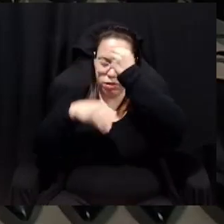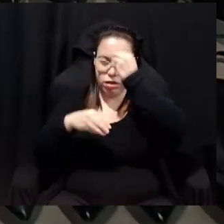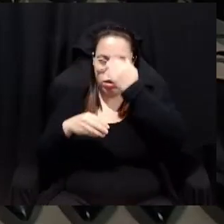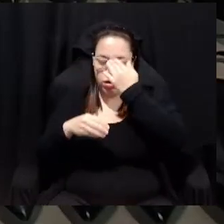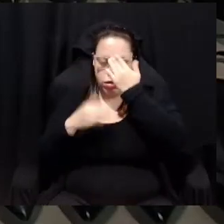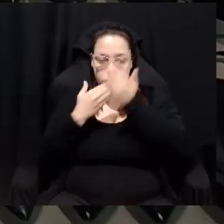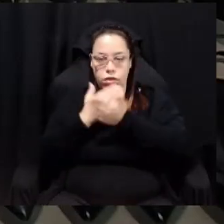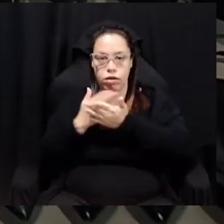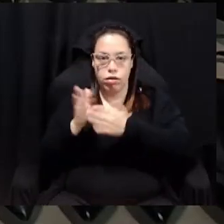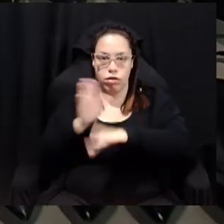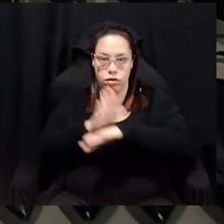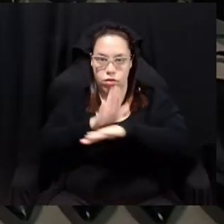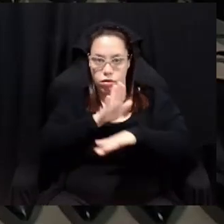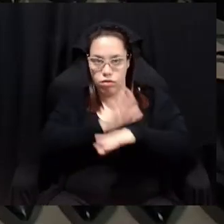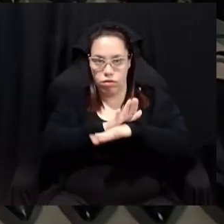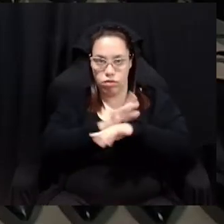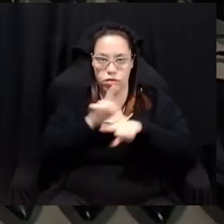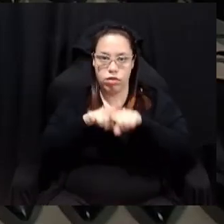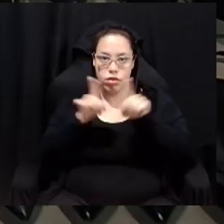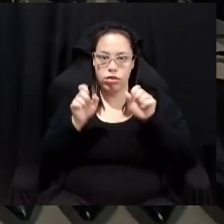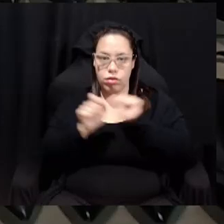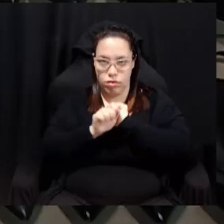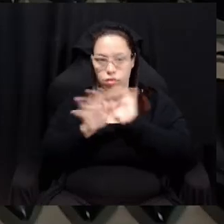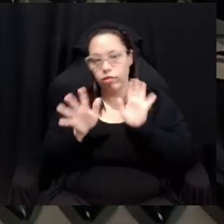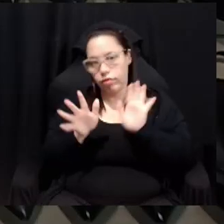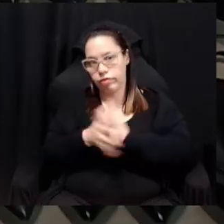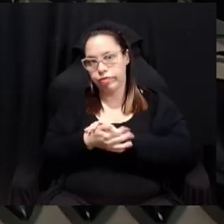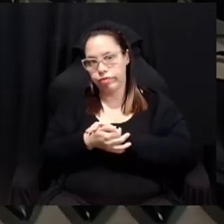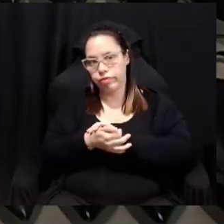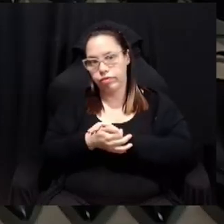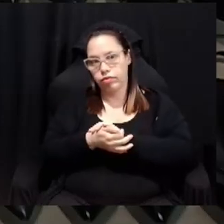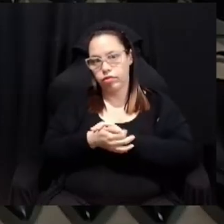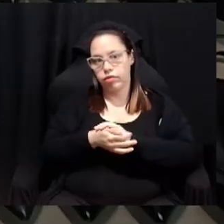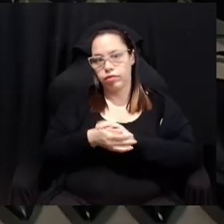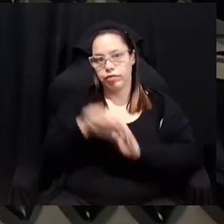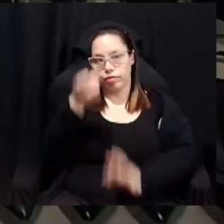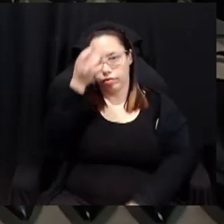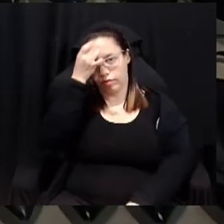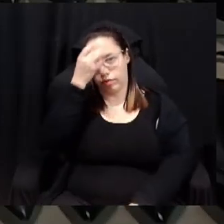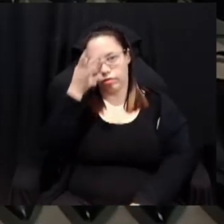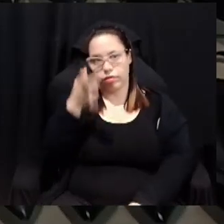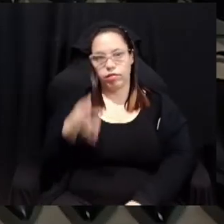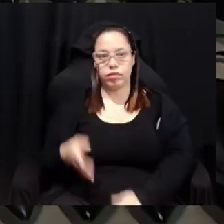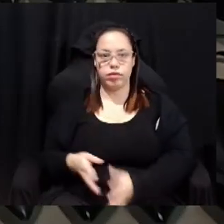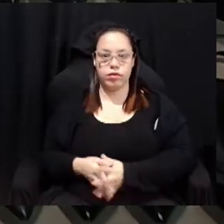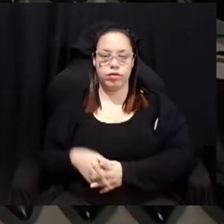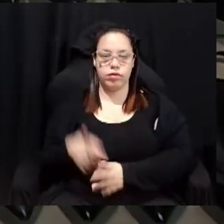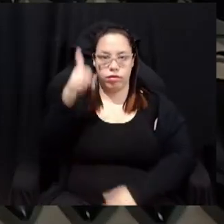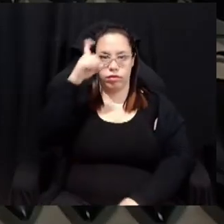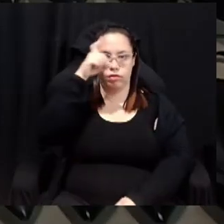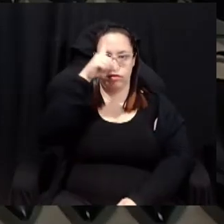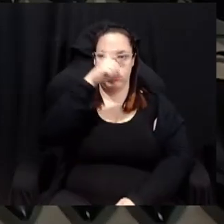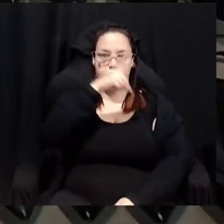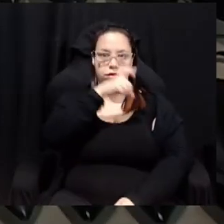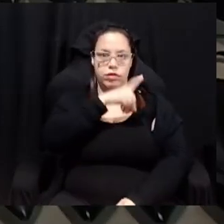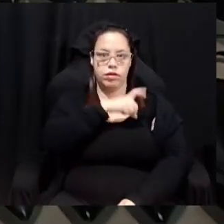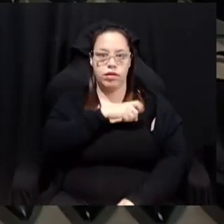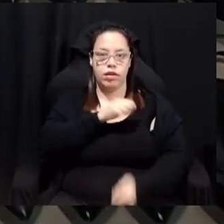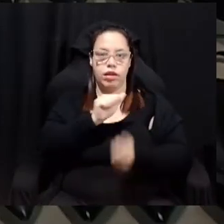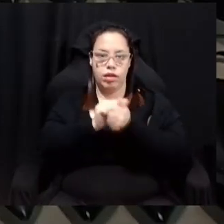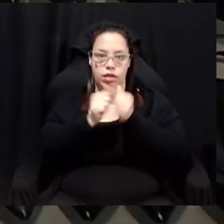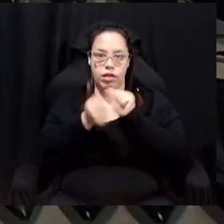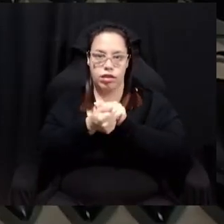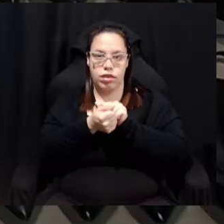muito. Mas claro, né, mesmo diante dessas facilidades foi bem desafiador porque eu estava super adaptada a trabalhar ali